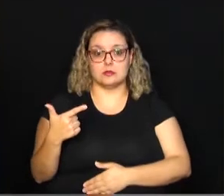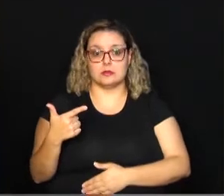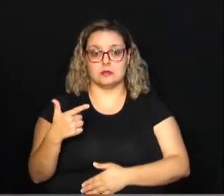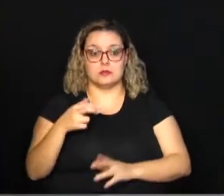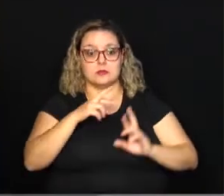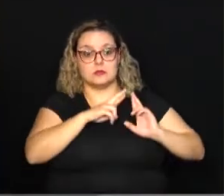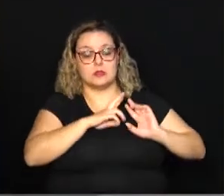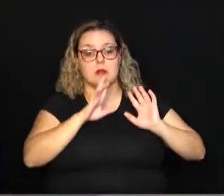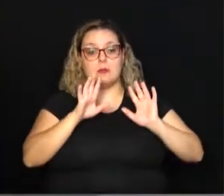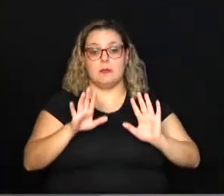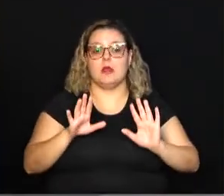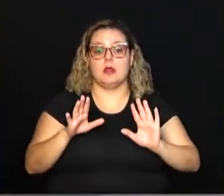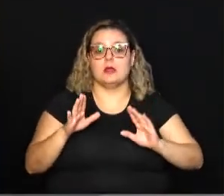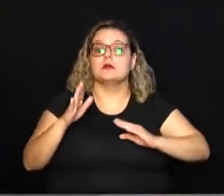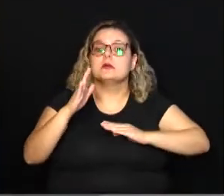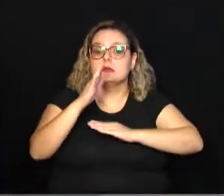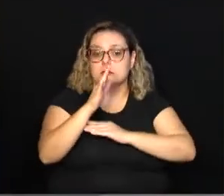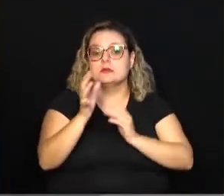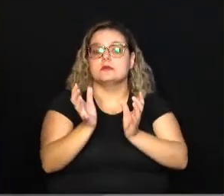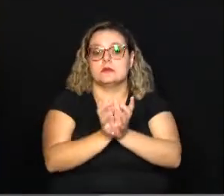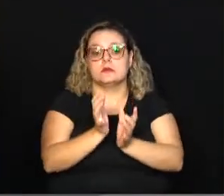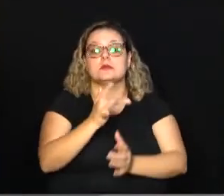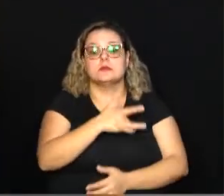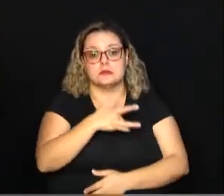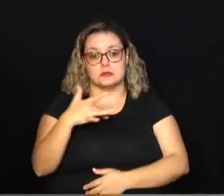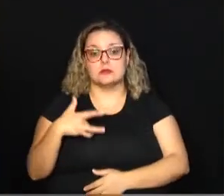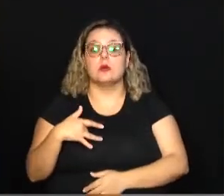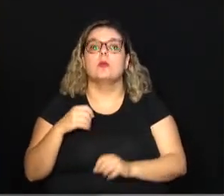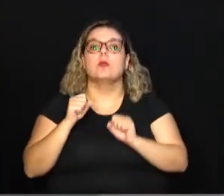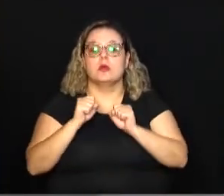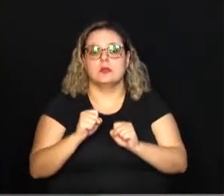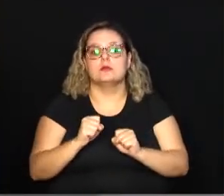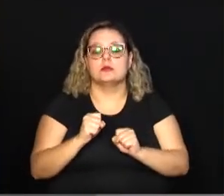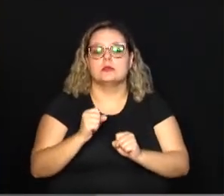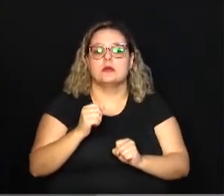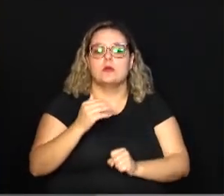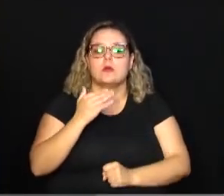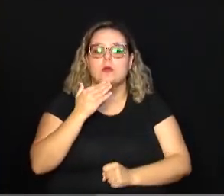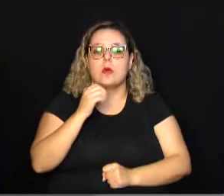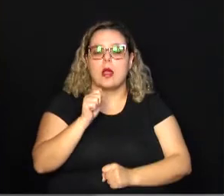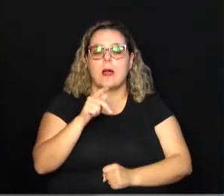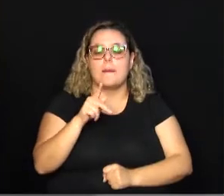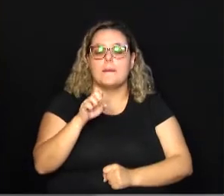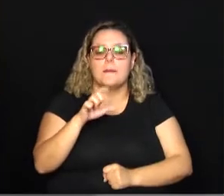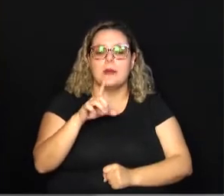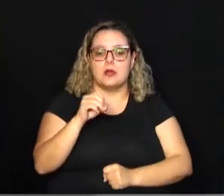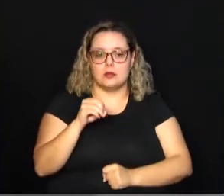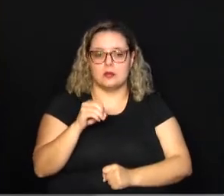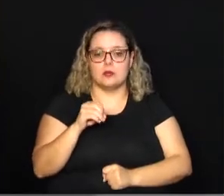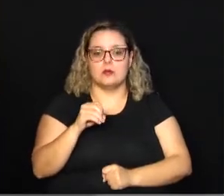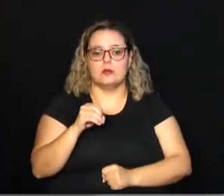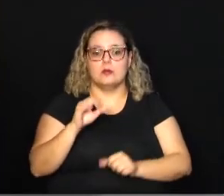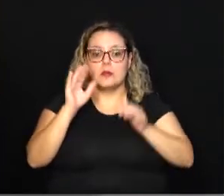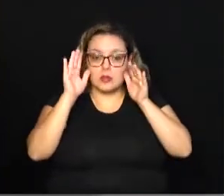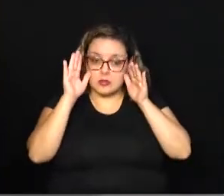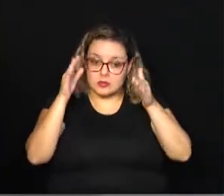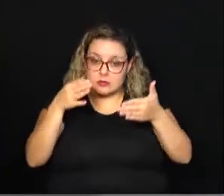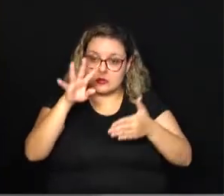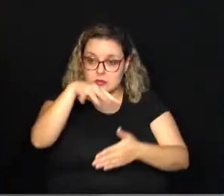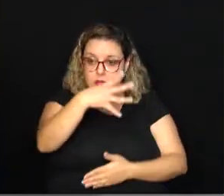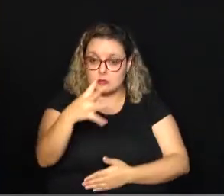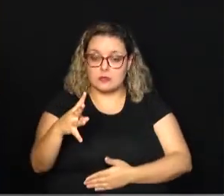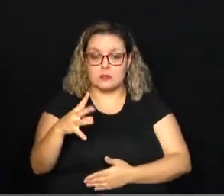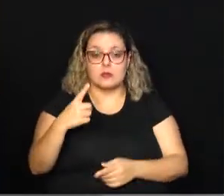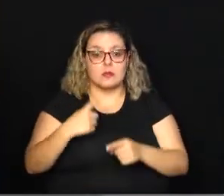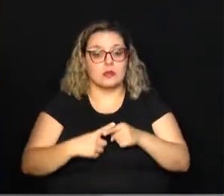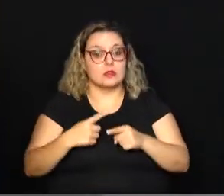através da Câmara, da Comissão de Saúde, nós podemos fazer um apelo ao governo federal para que se atente a isso, porque